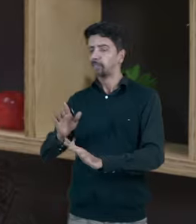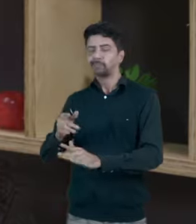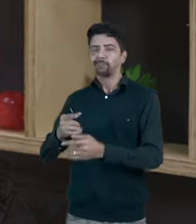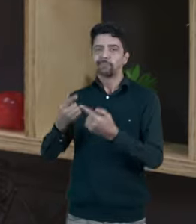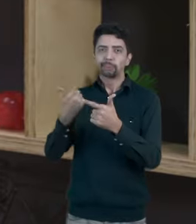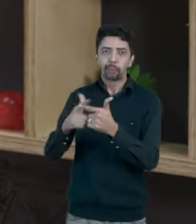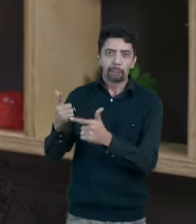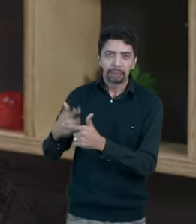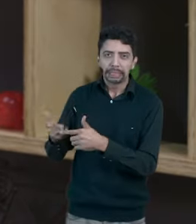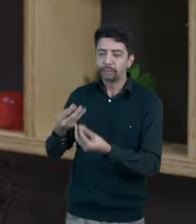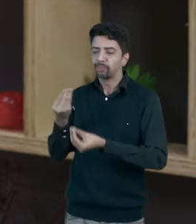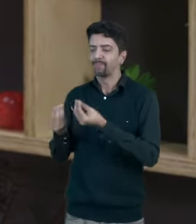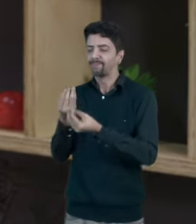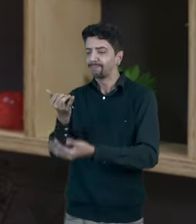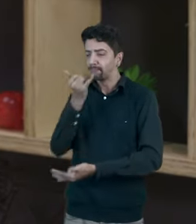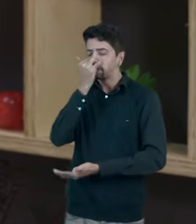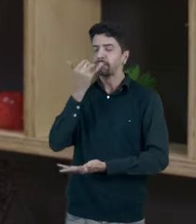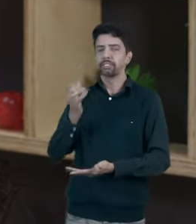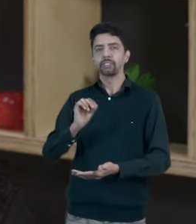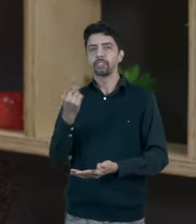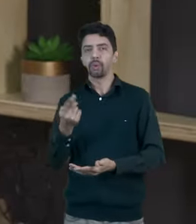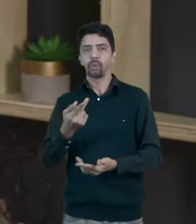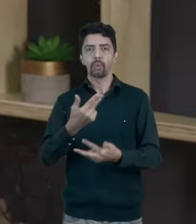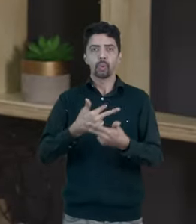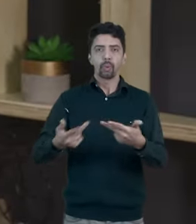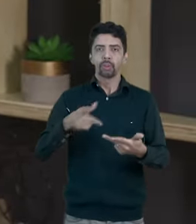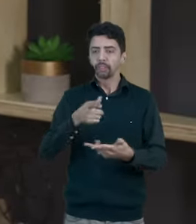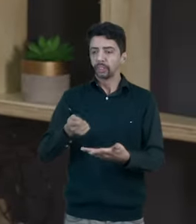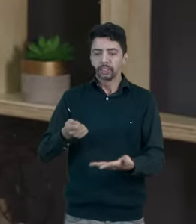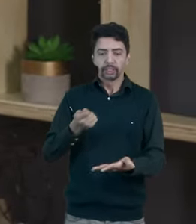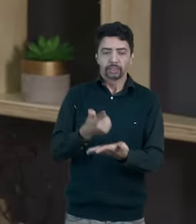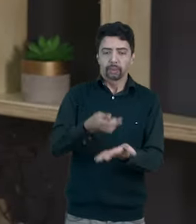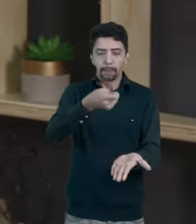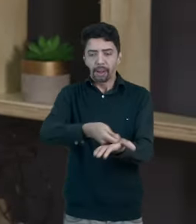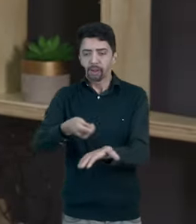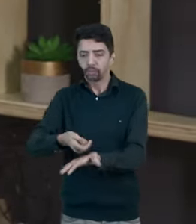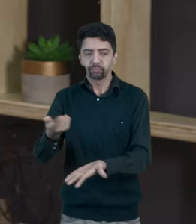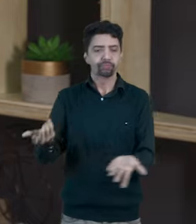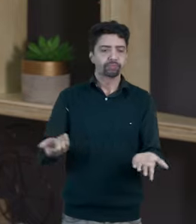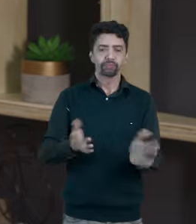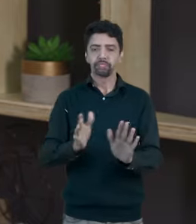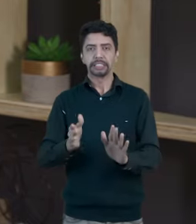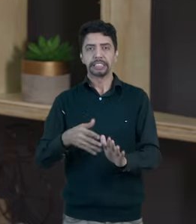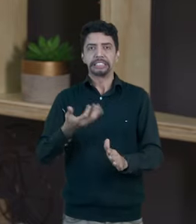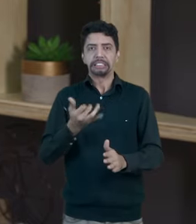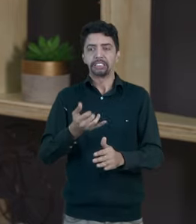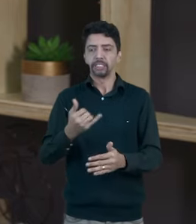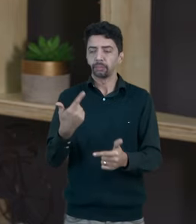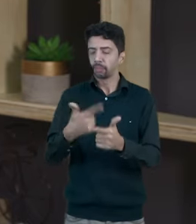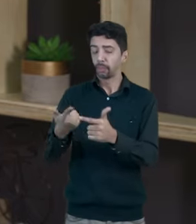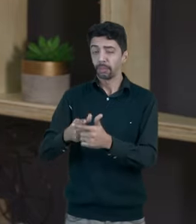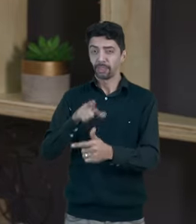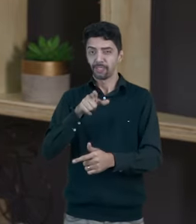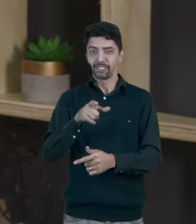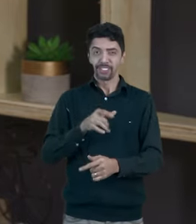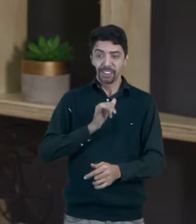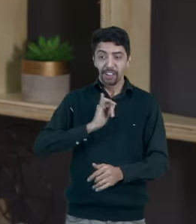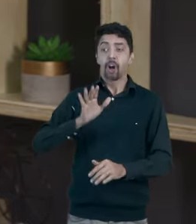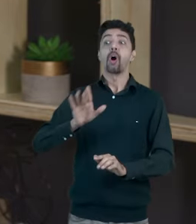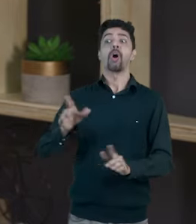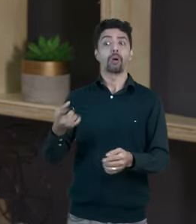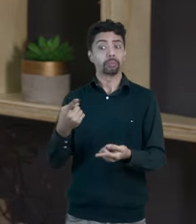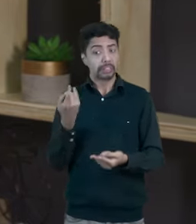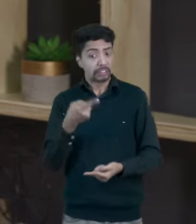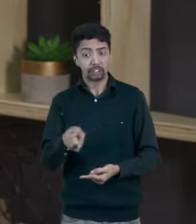a contento aquele serviço foi prestado que também não e você falou assim olha se você não corrigir isso Se você não der o dinheiro de volta eu vou